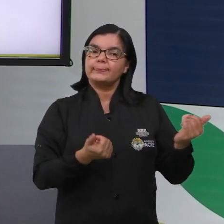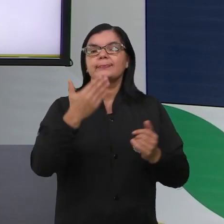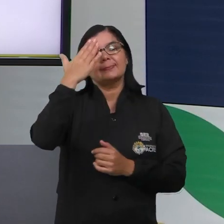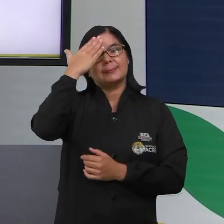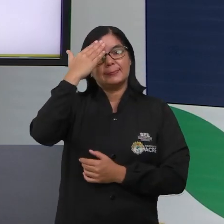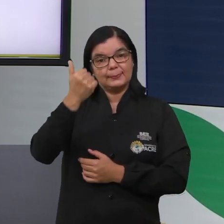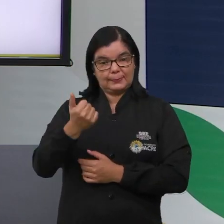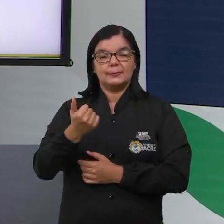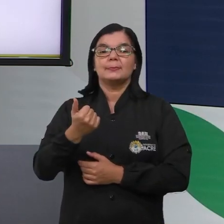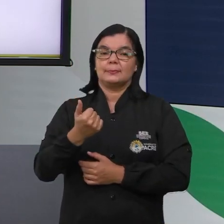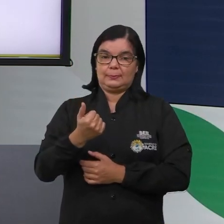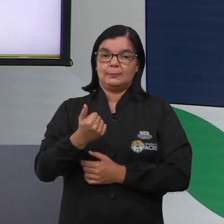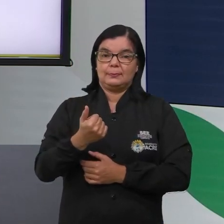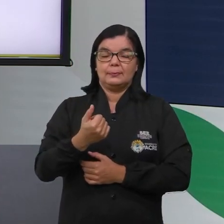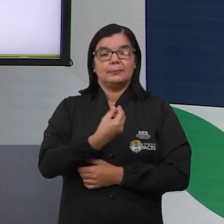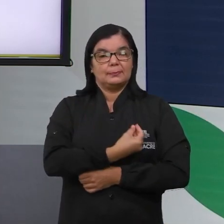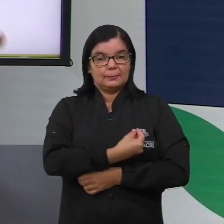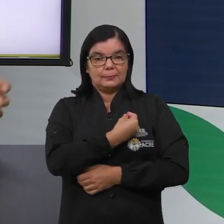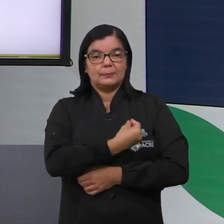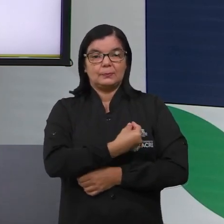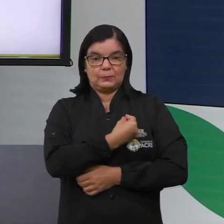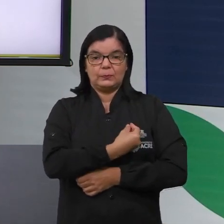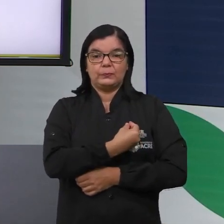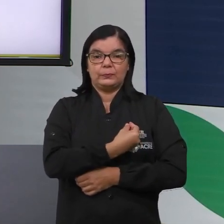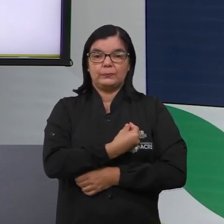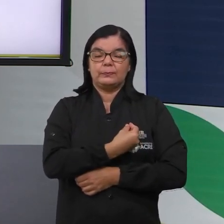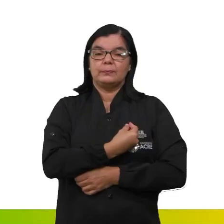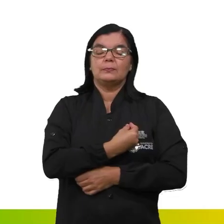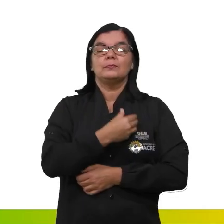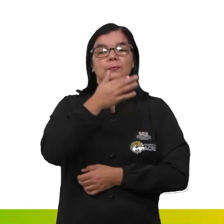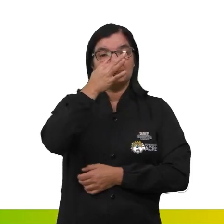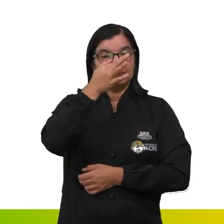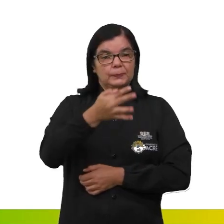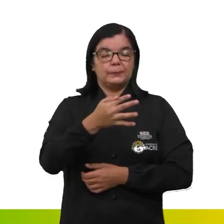saiba conduzir a sua vida e o seu destino.